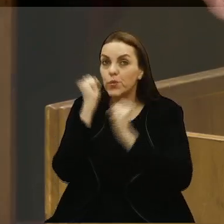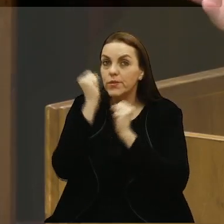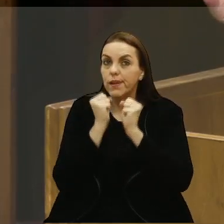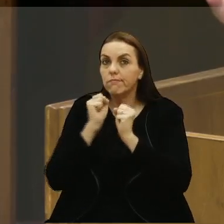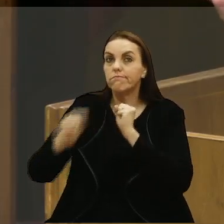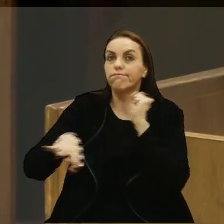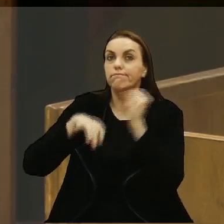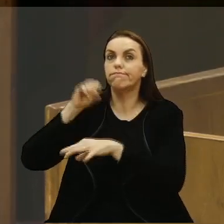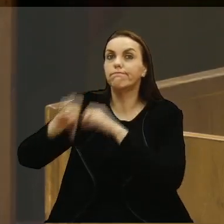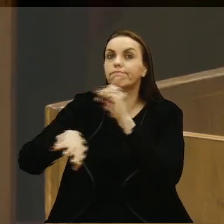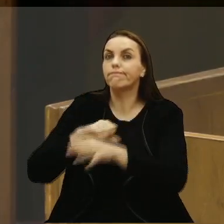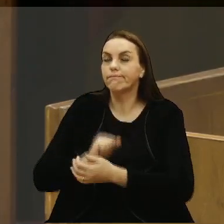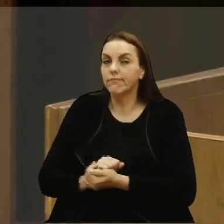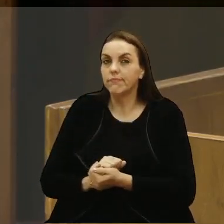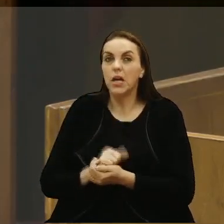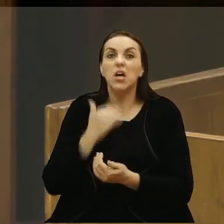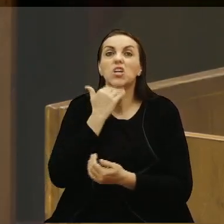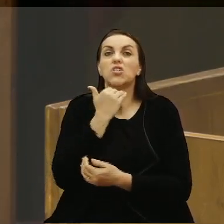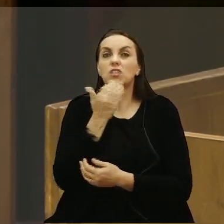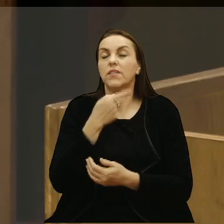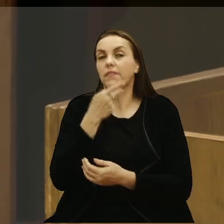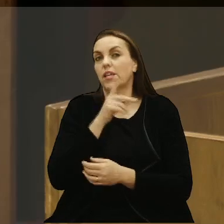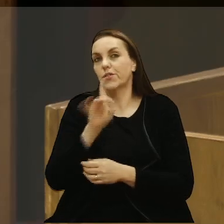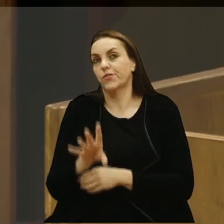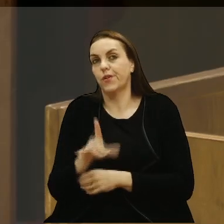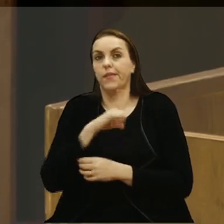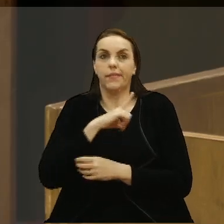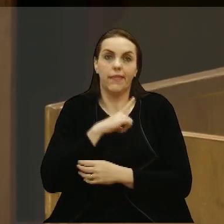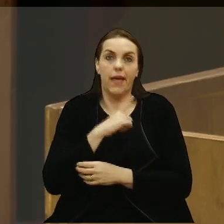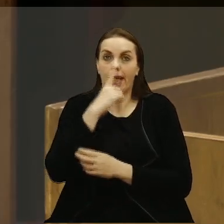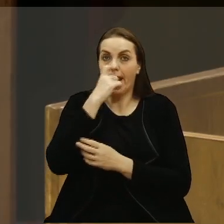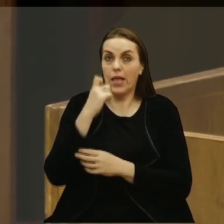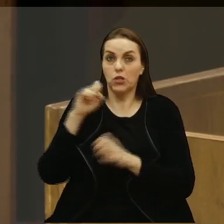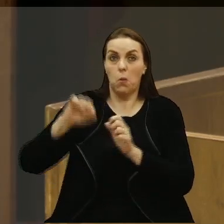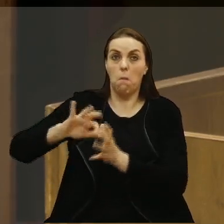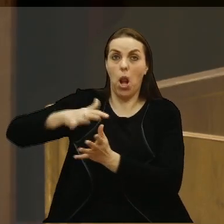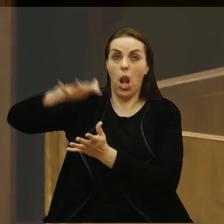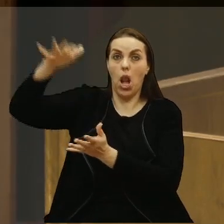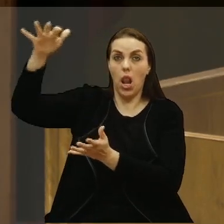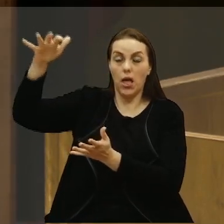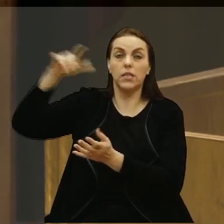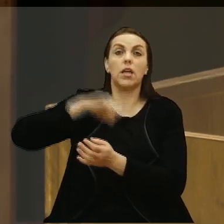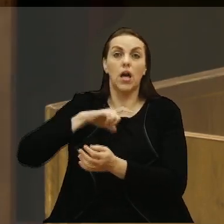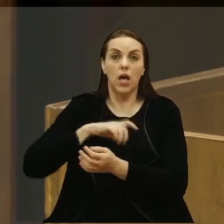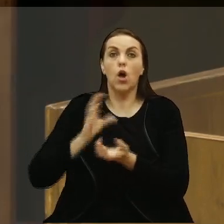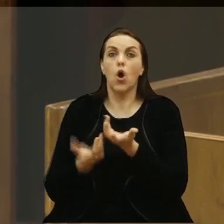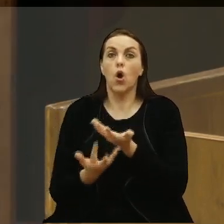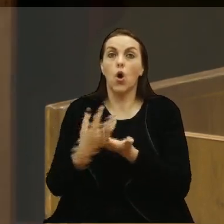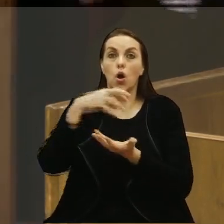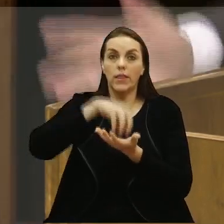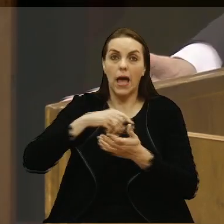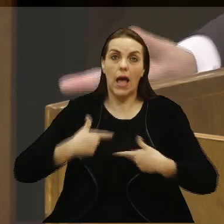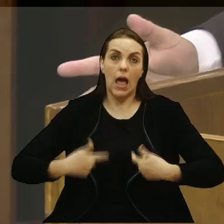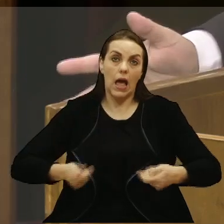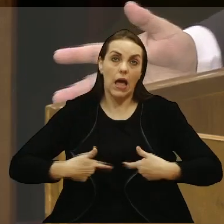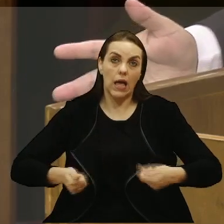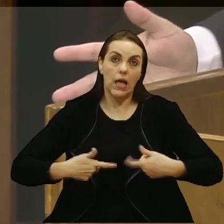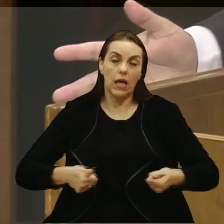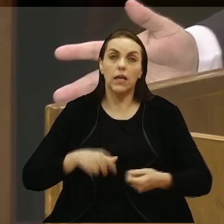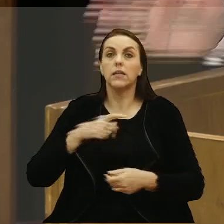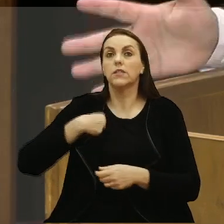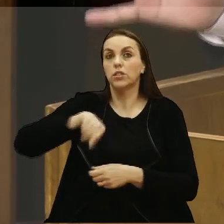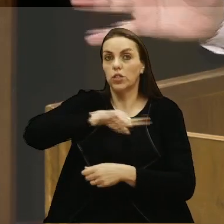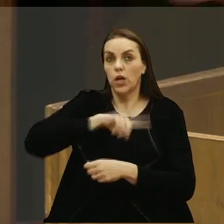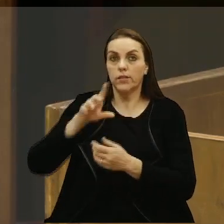Só que daí não adianta só nós dizer que tem o lixo, que tem o lixão, a Codeca ter que gastar pencas de dinheiro para recolher se nós não